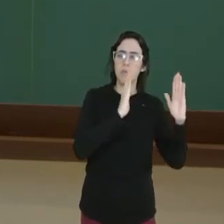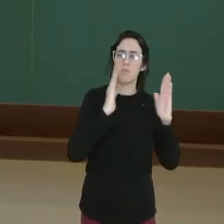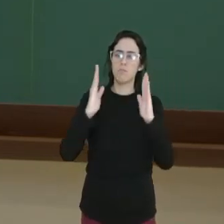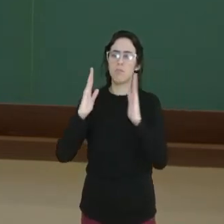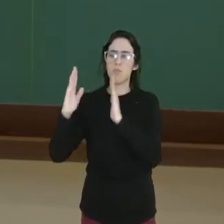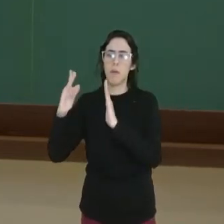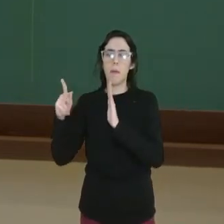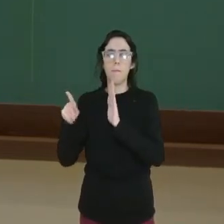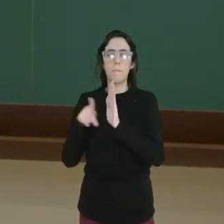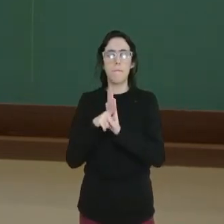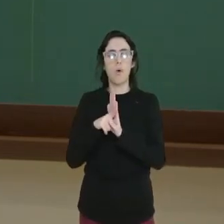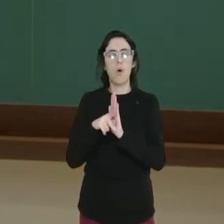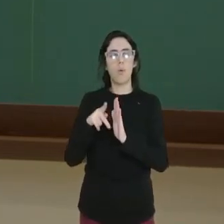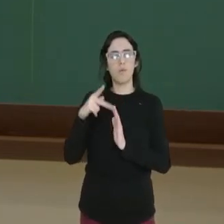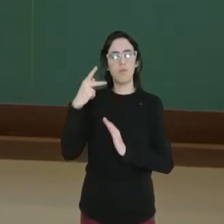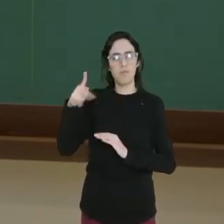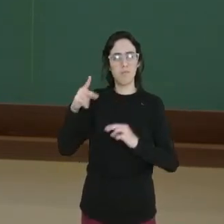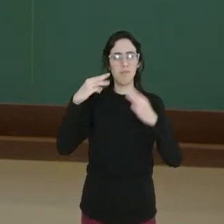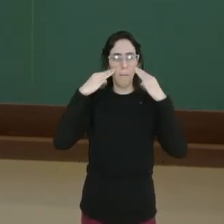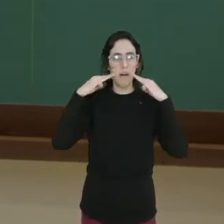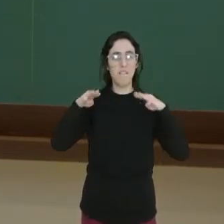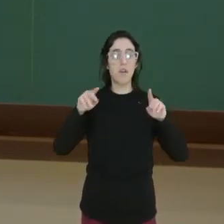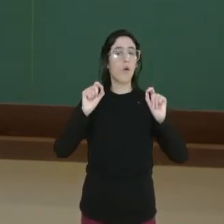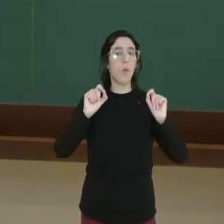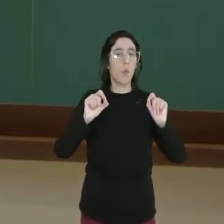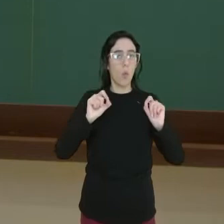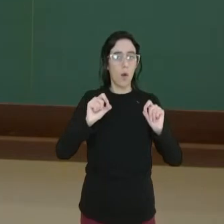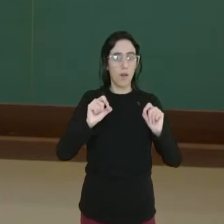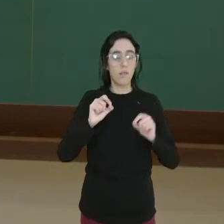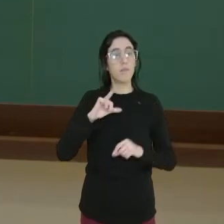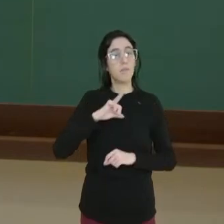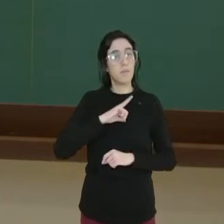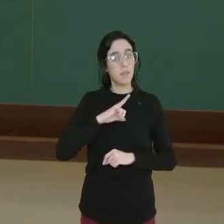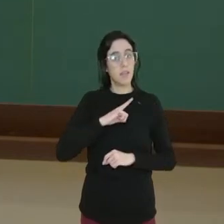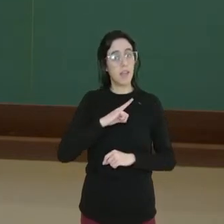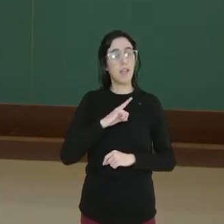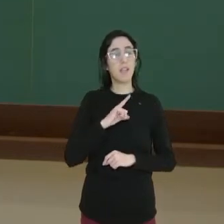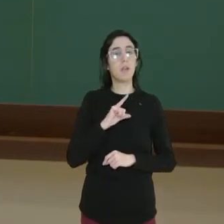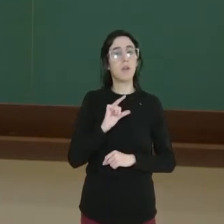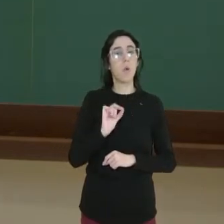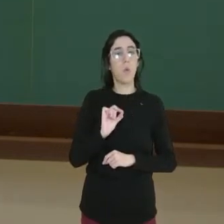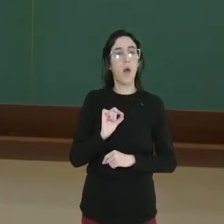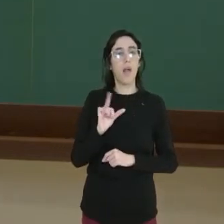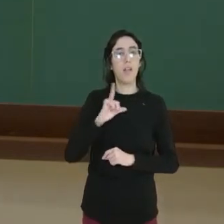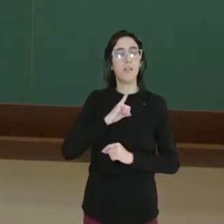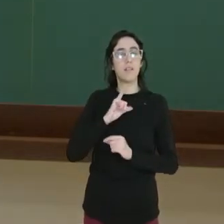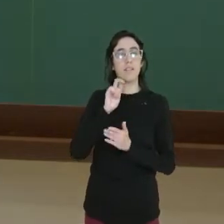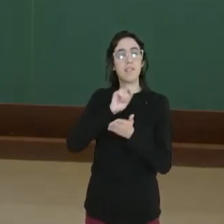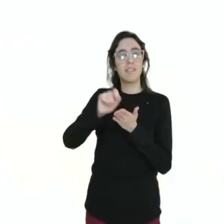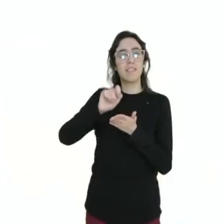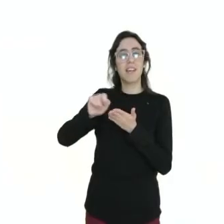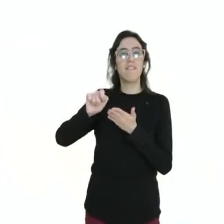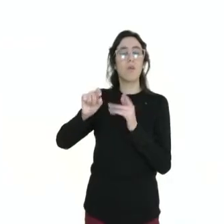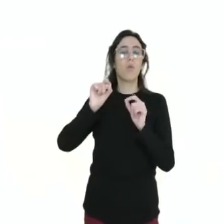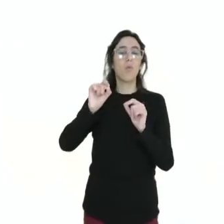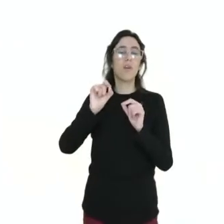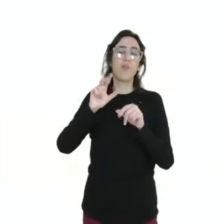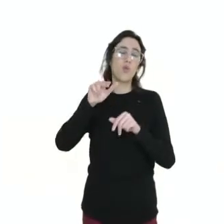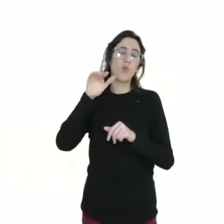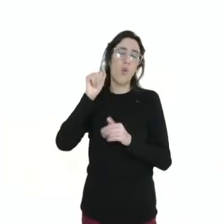do pensamento de Maquiavel, está uma que ele nunca escreveu, a ideia de que os